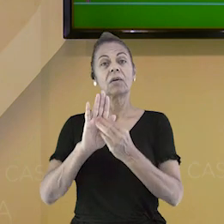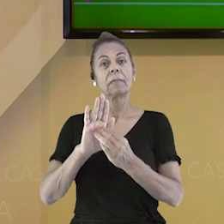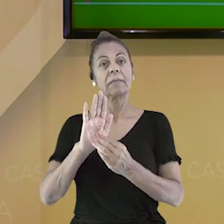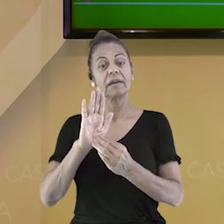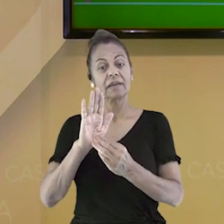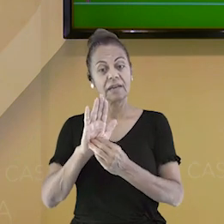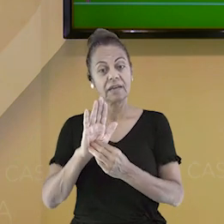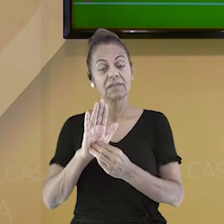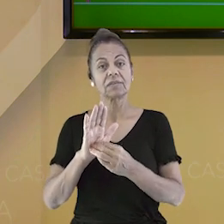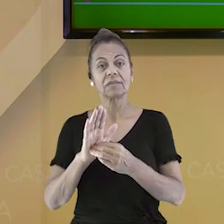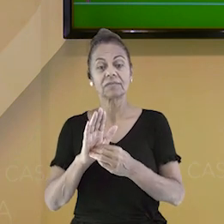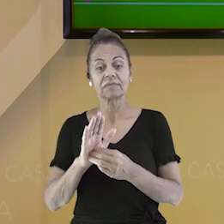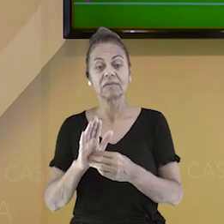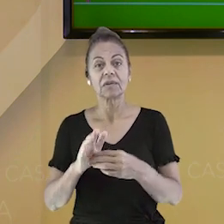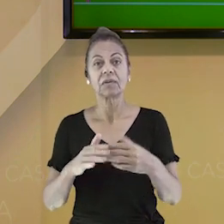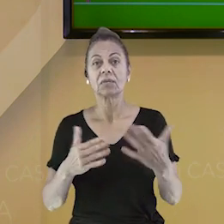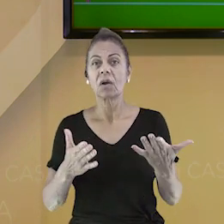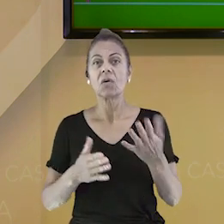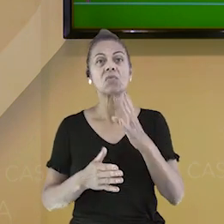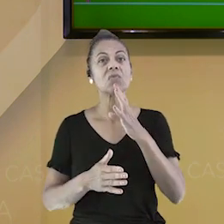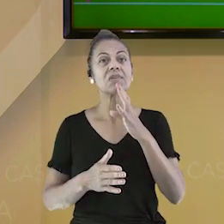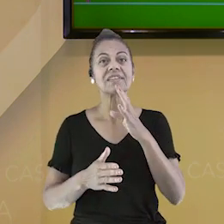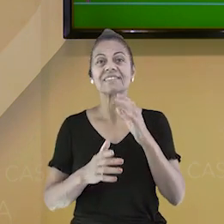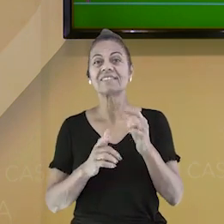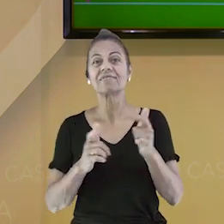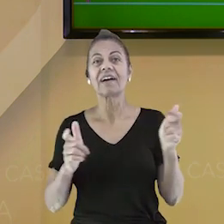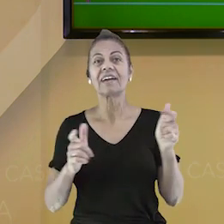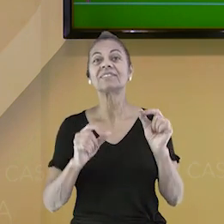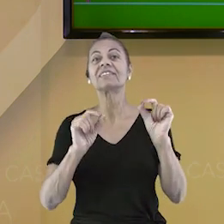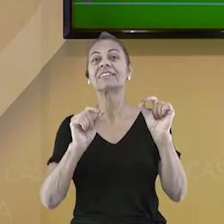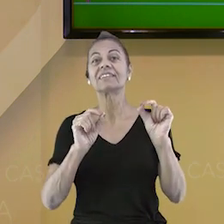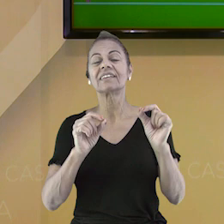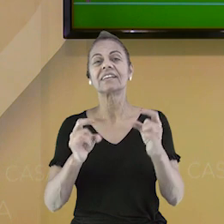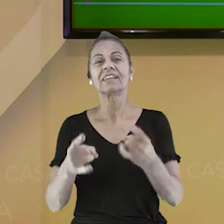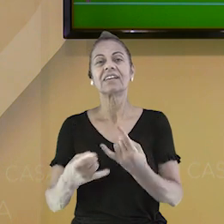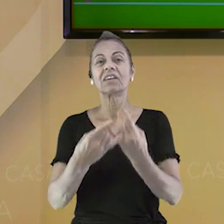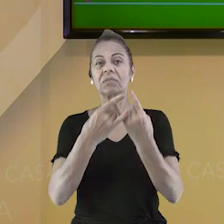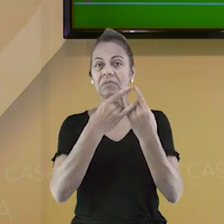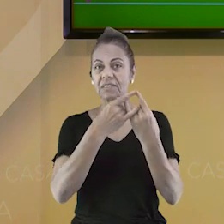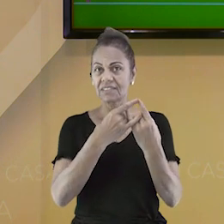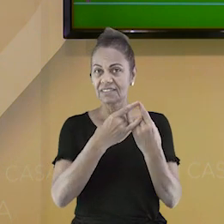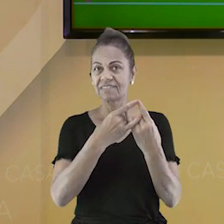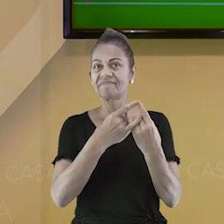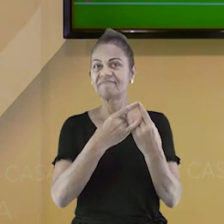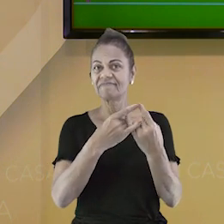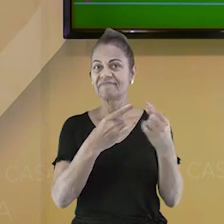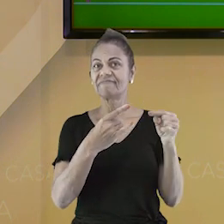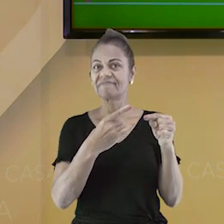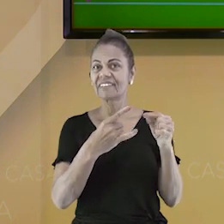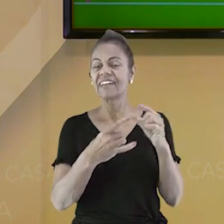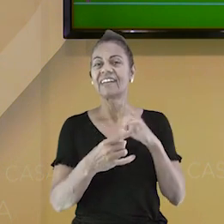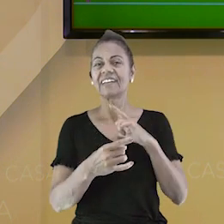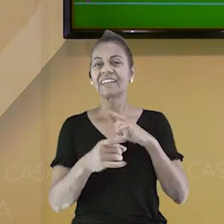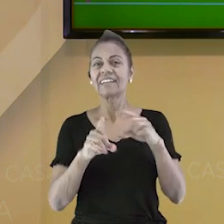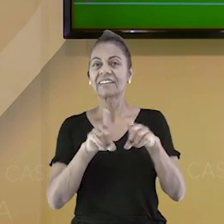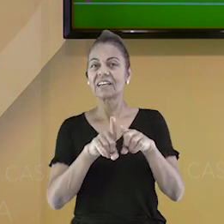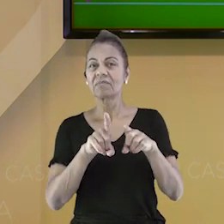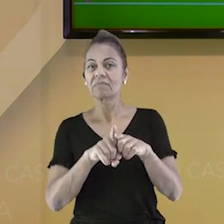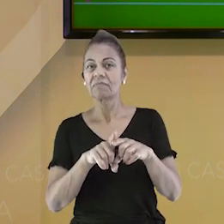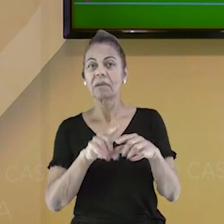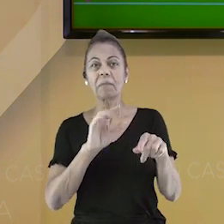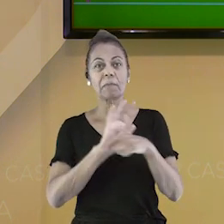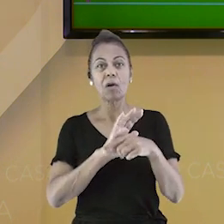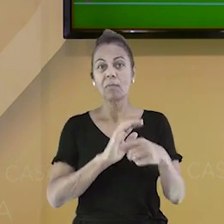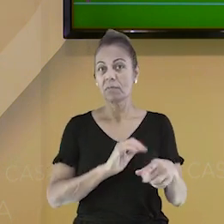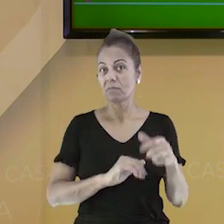ingestão. E, por fim, temos o método anticoncepcional mais difundido, mais conhecido, que é a camisinha. Como